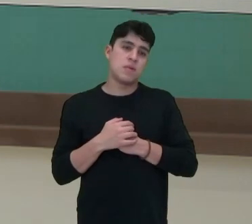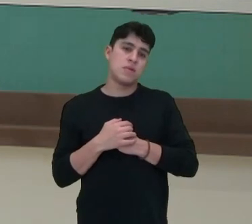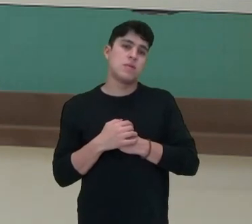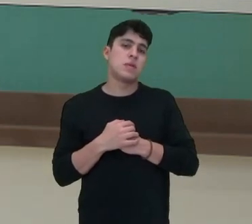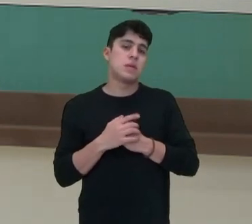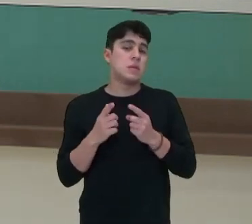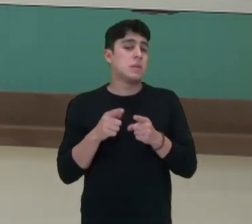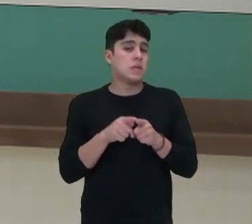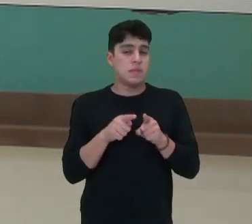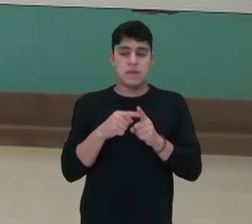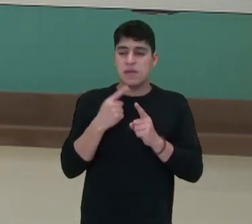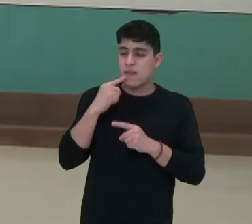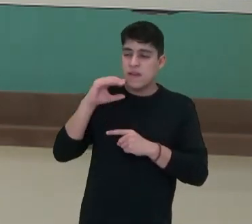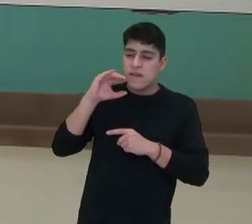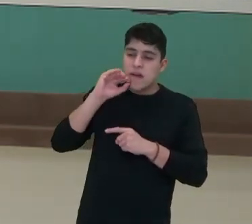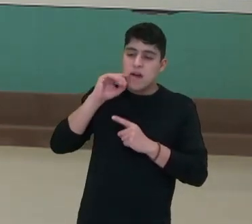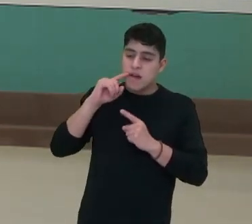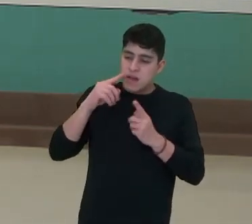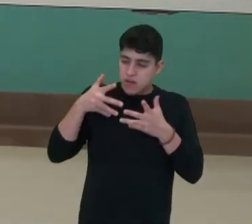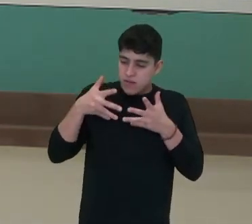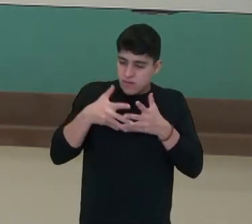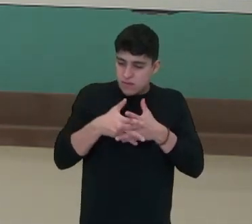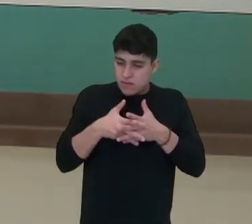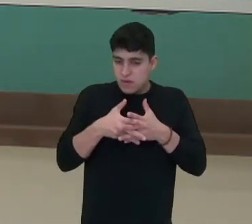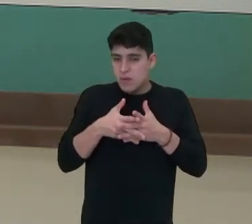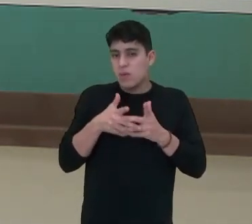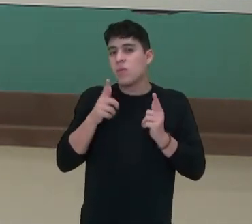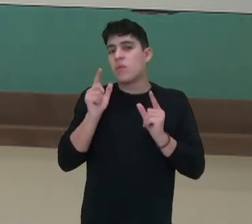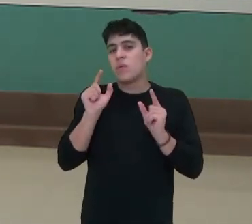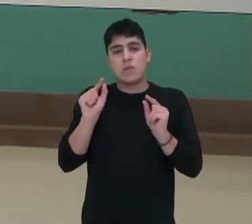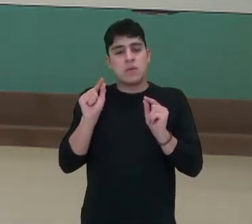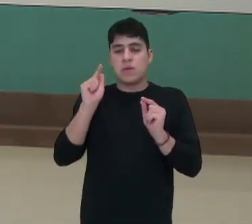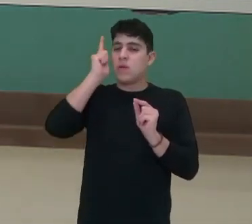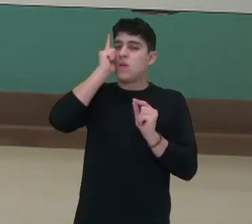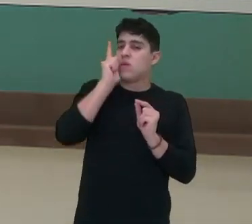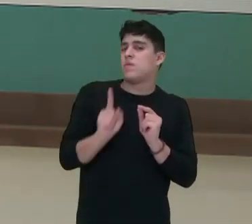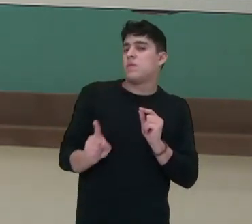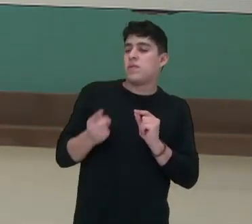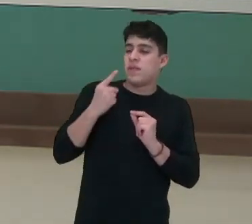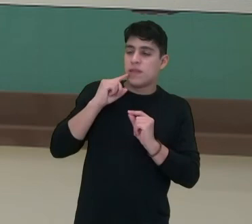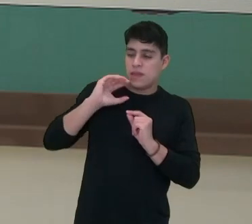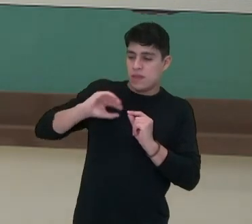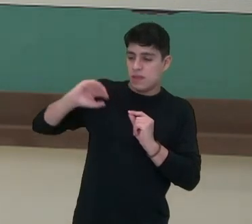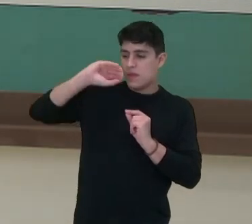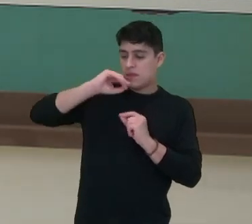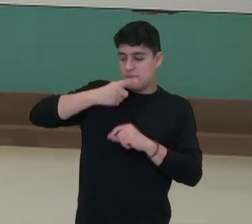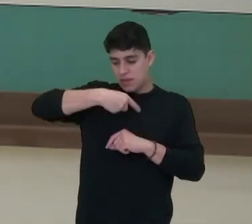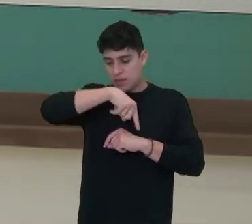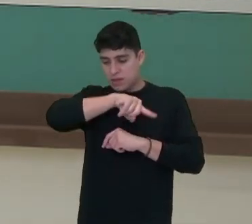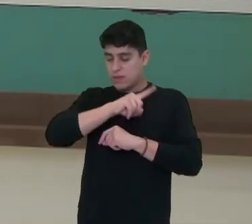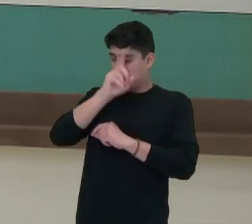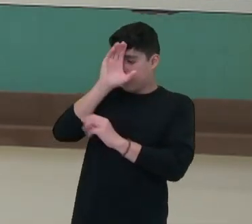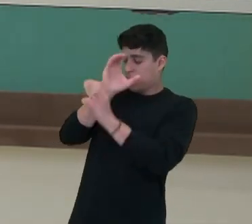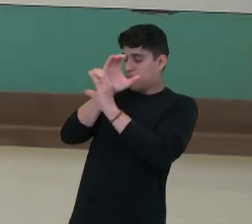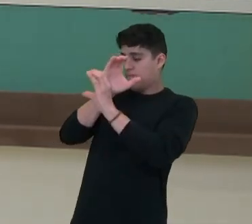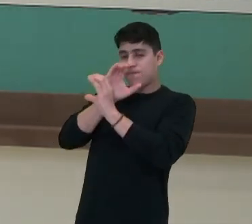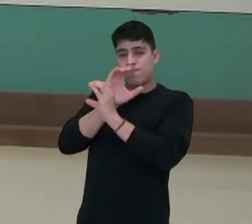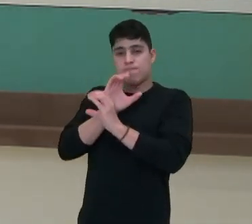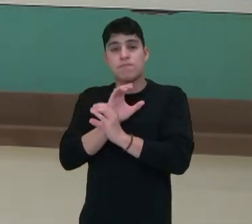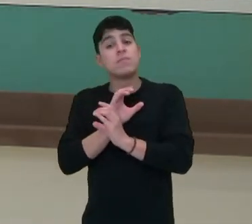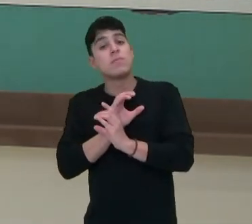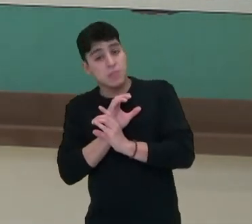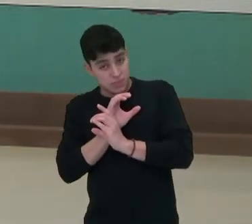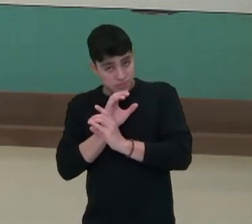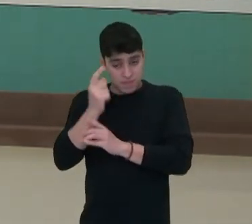iguais. Fala confusa, está enrolando, não consegue falar direito e a gente não compreende as palavras. Perda